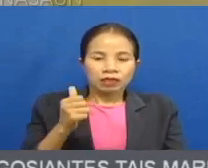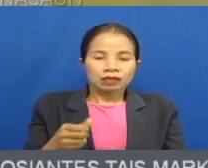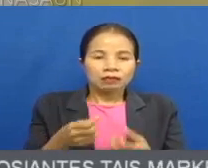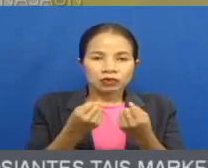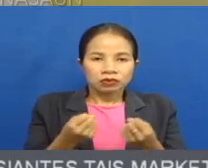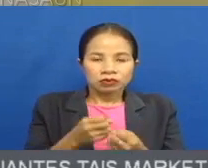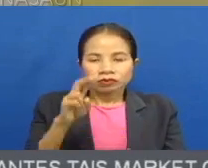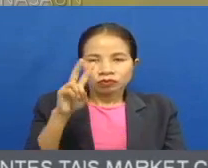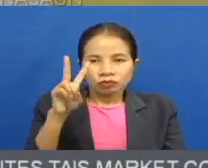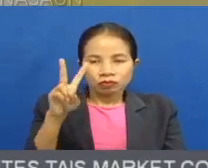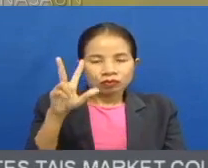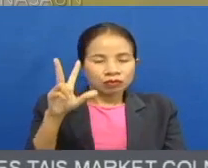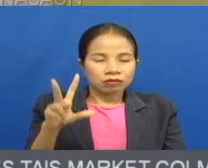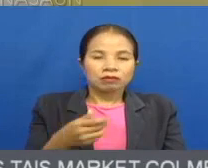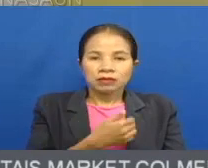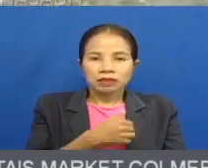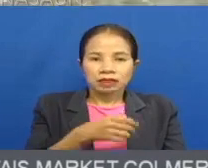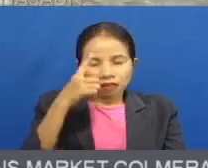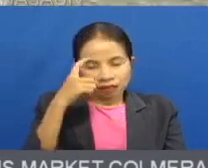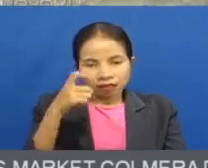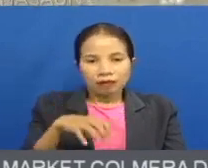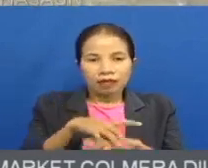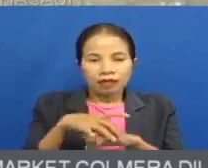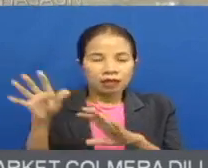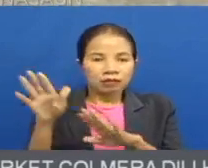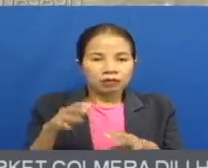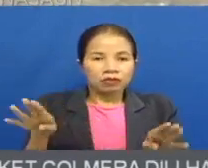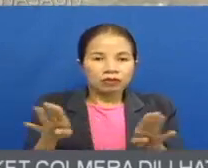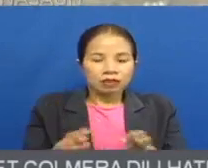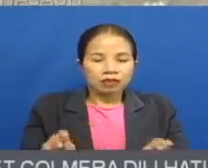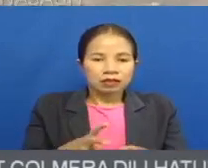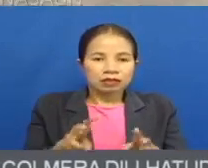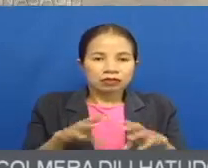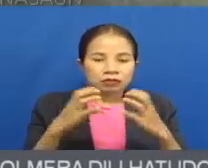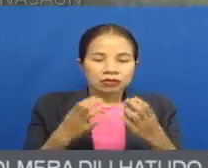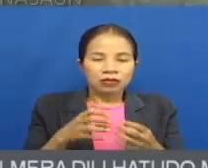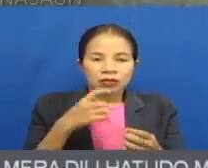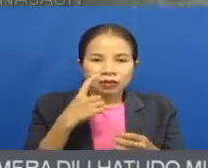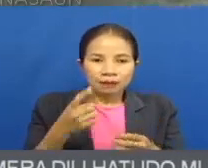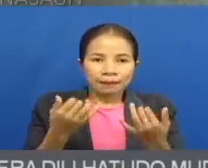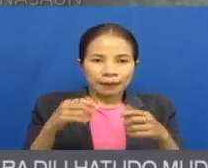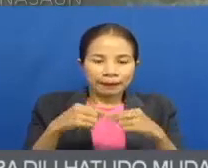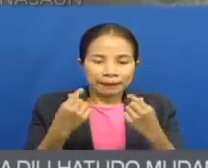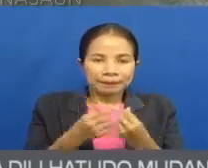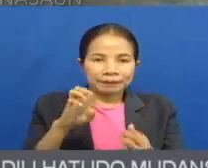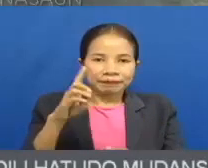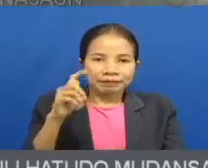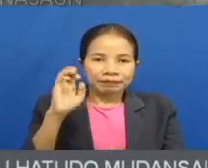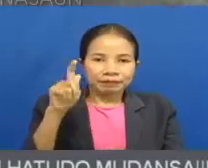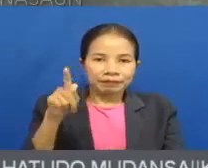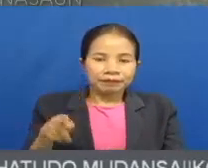a toluida também intervenção também raine mono tá que estrada comissário EDTL ne actuir de da unet técnico EDTLP e a